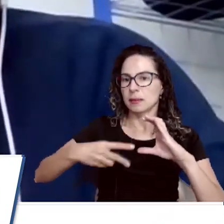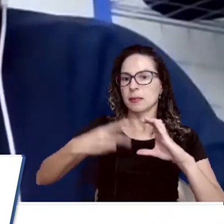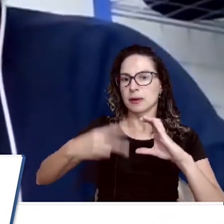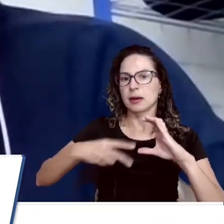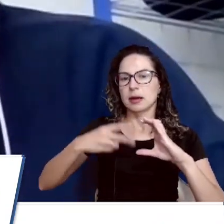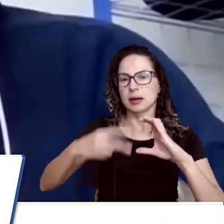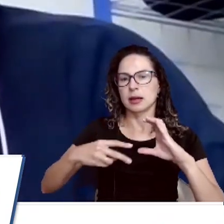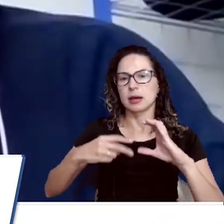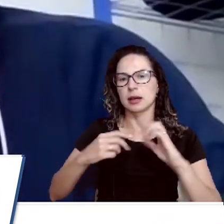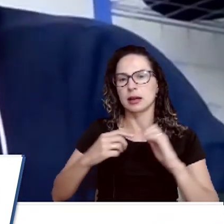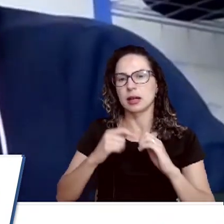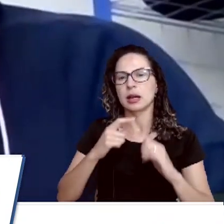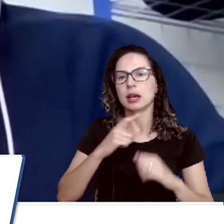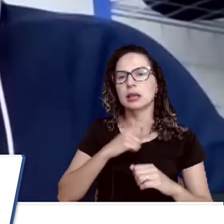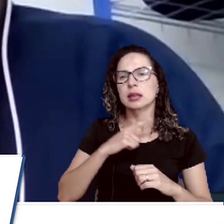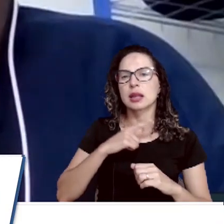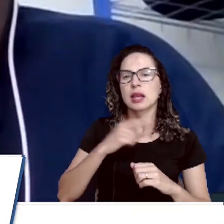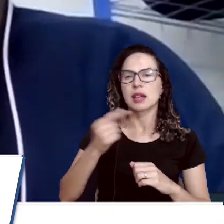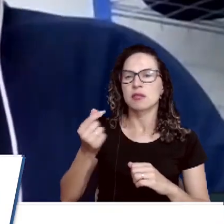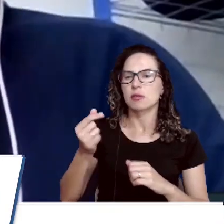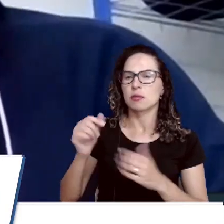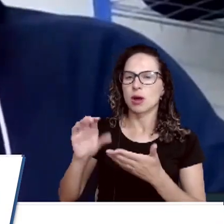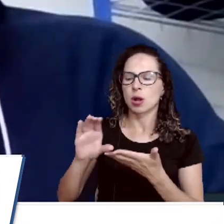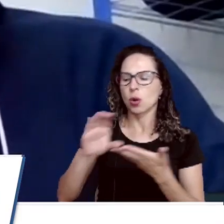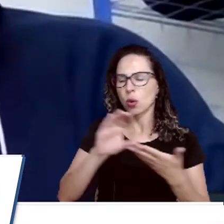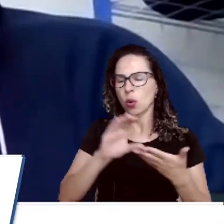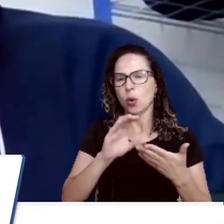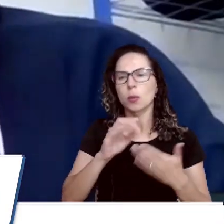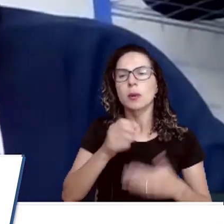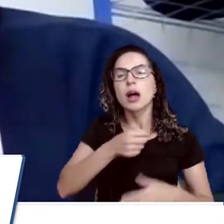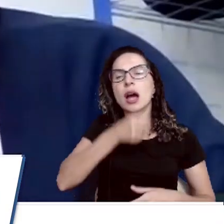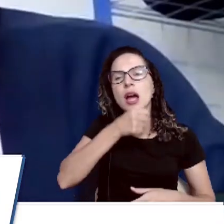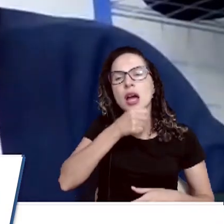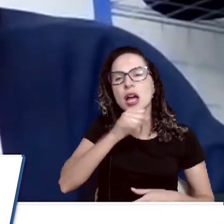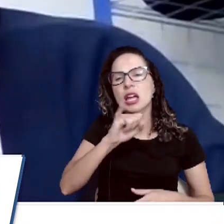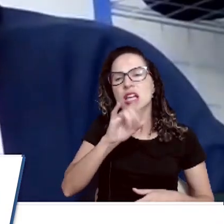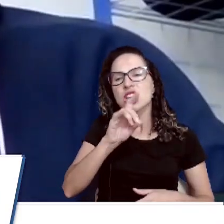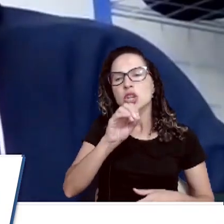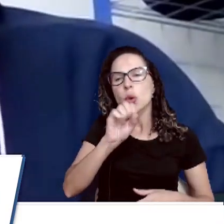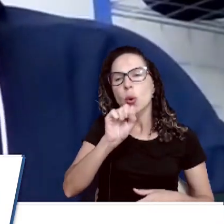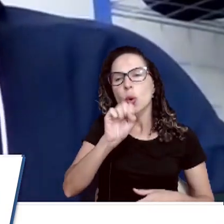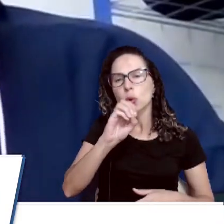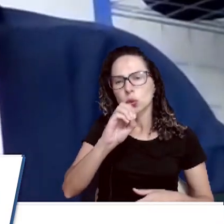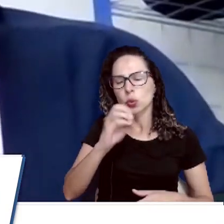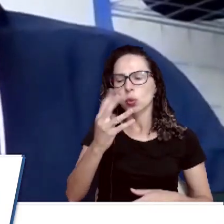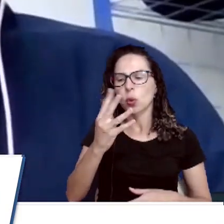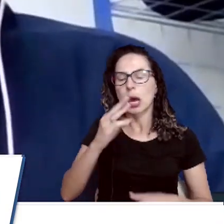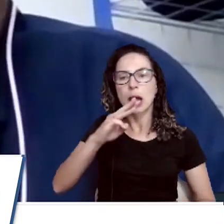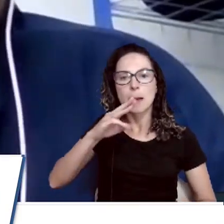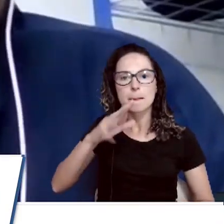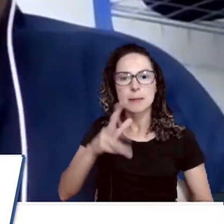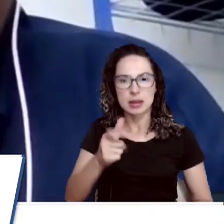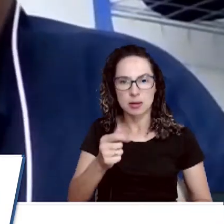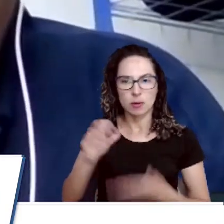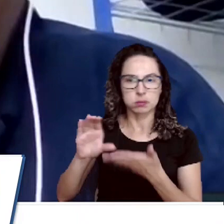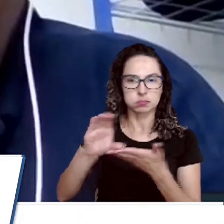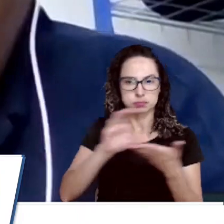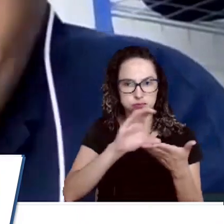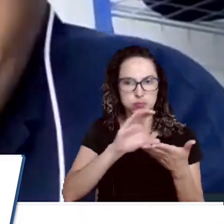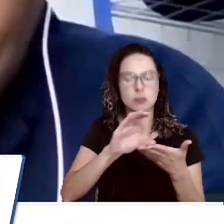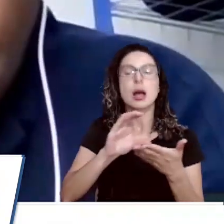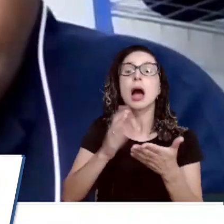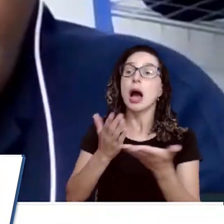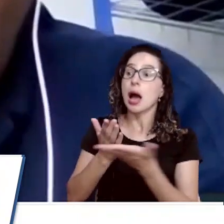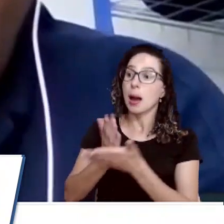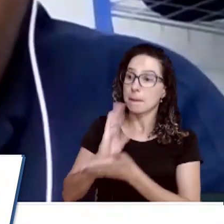veio um custeio dos idosos, 4,5 milhões, uma emenda constitucional. Foi aprovada para essa casa, conveio